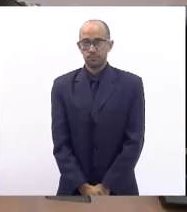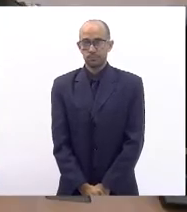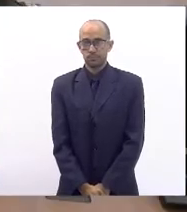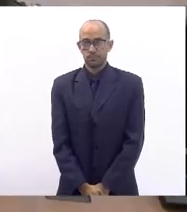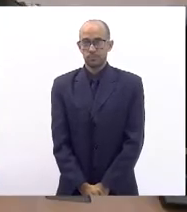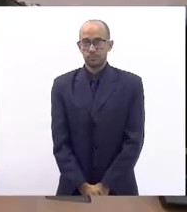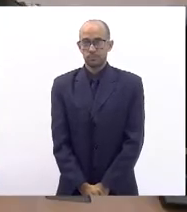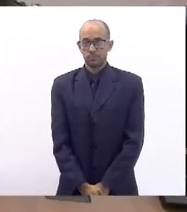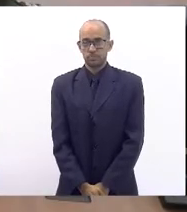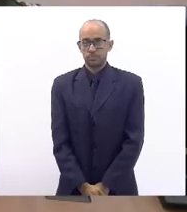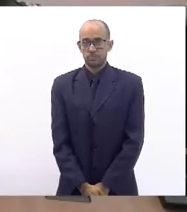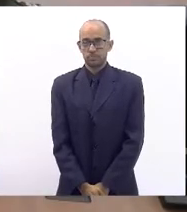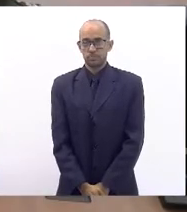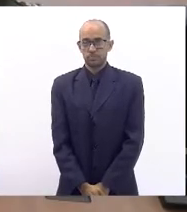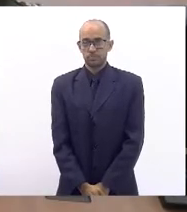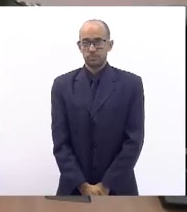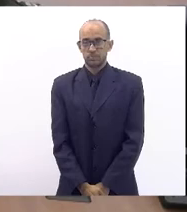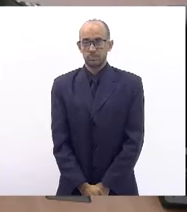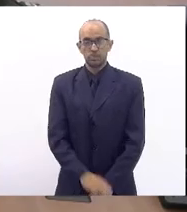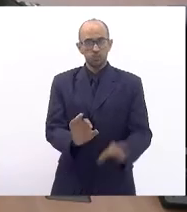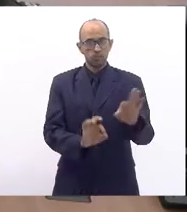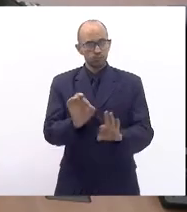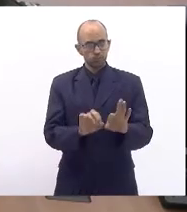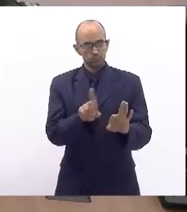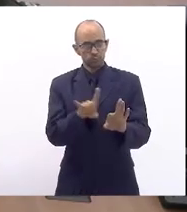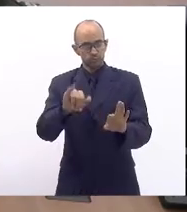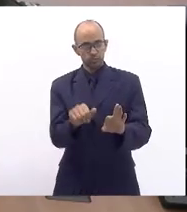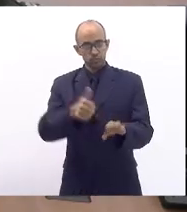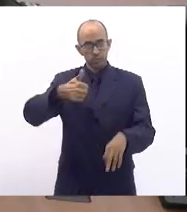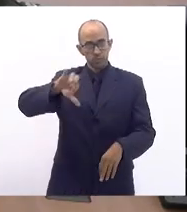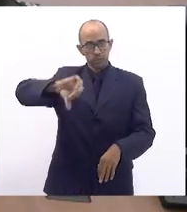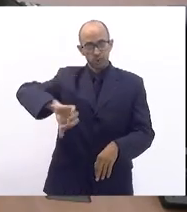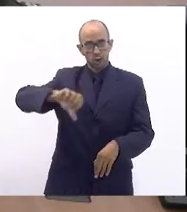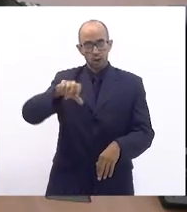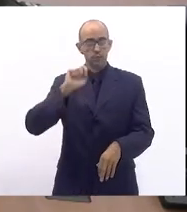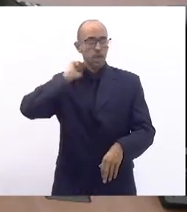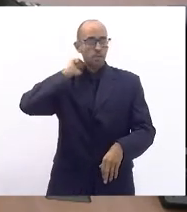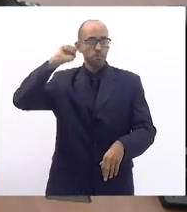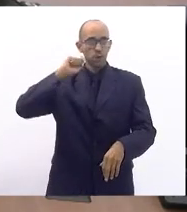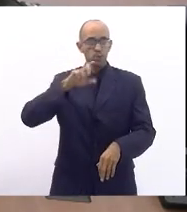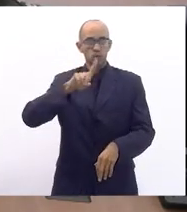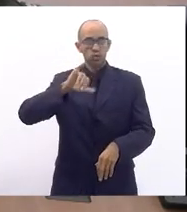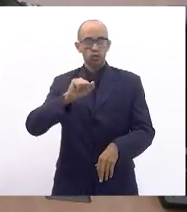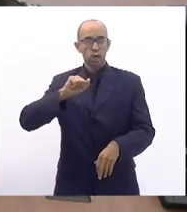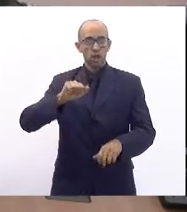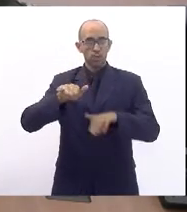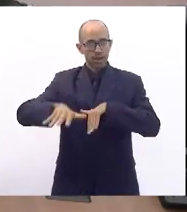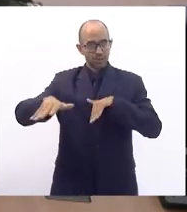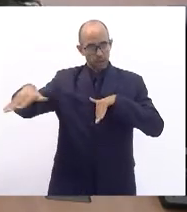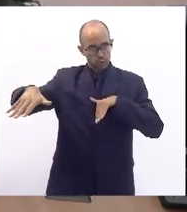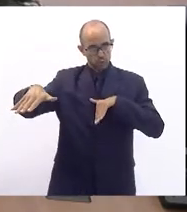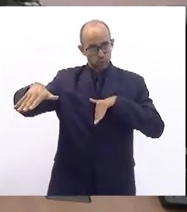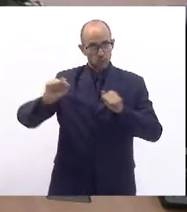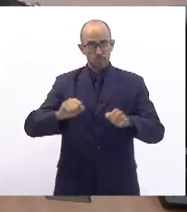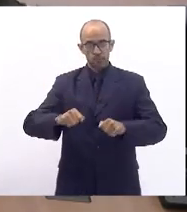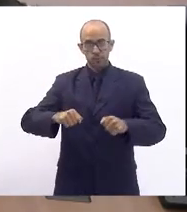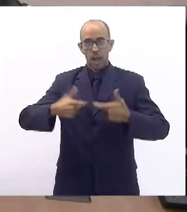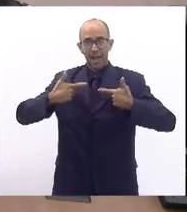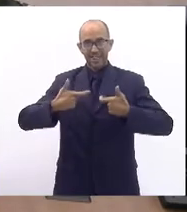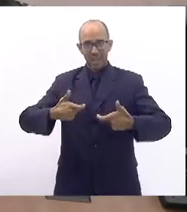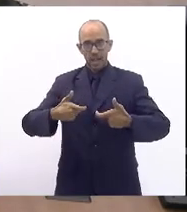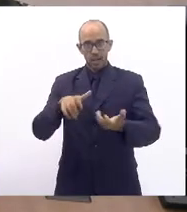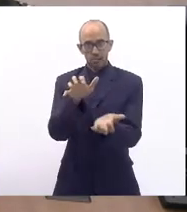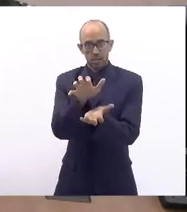E aí a ordem do dia Dezenove de abril dia do exército a Insurreição pernambucana ao ser